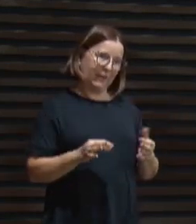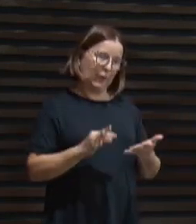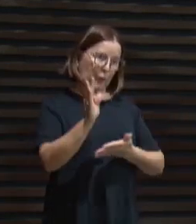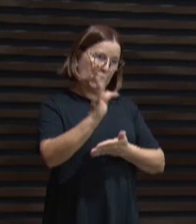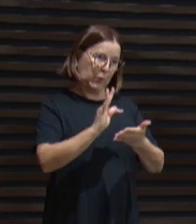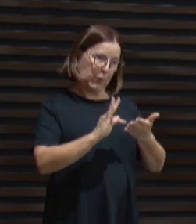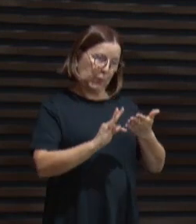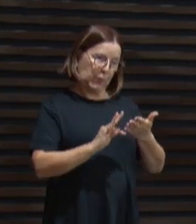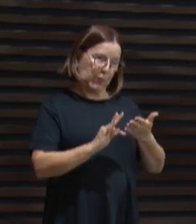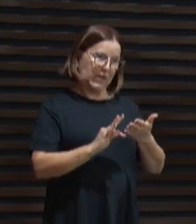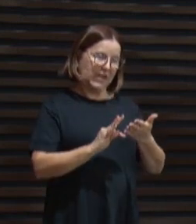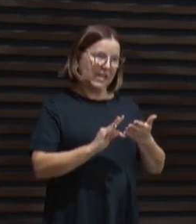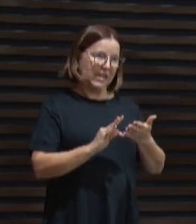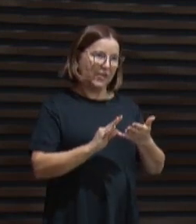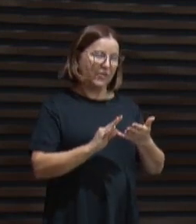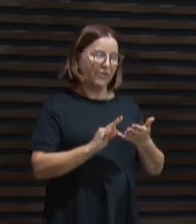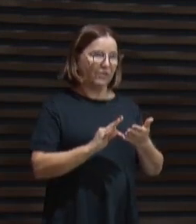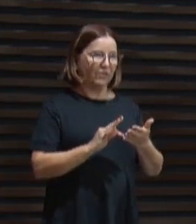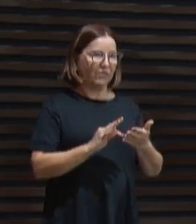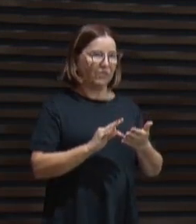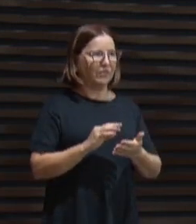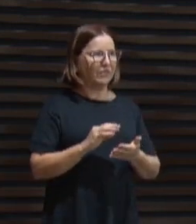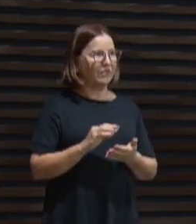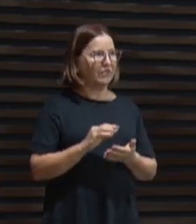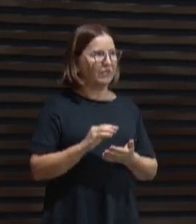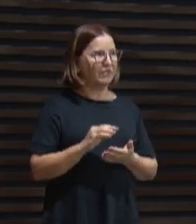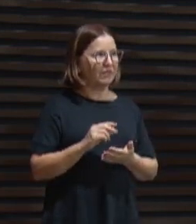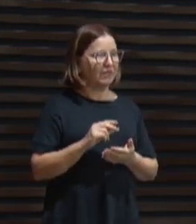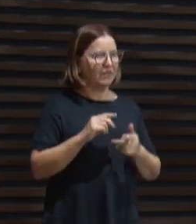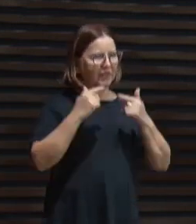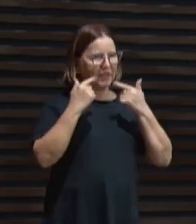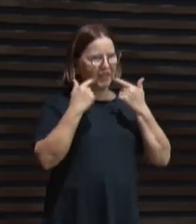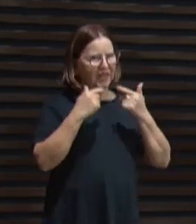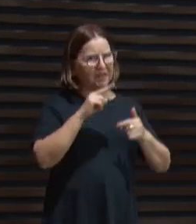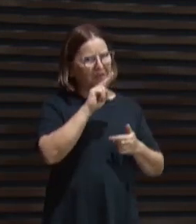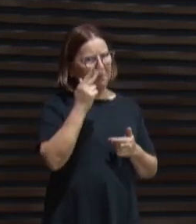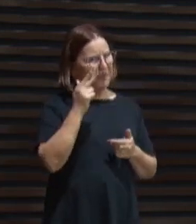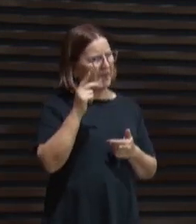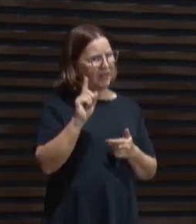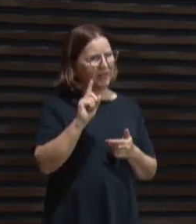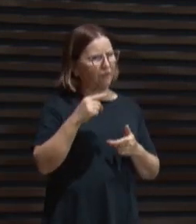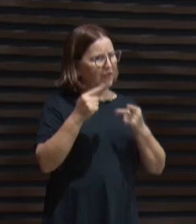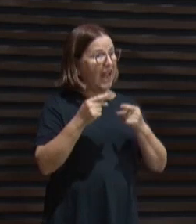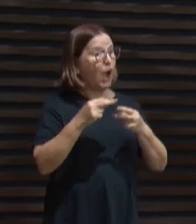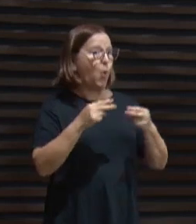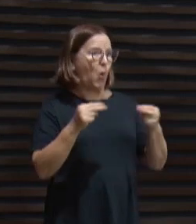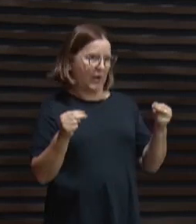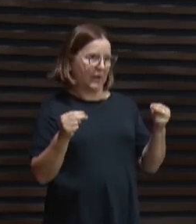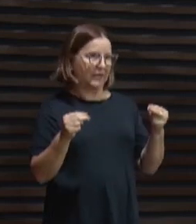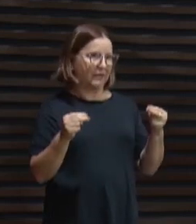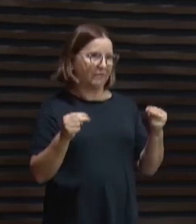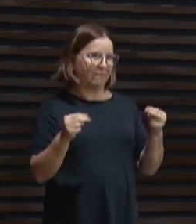Agora vamos ler de novo nesta... Por favor, a versão, a mensagem,